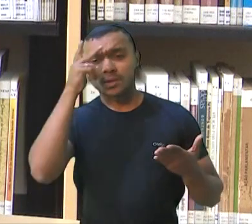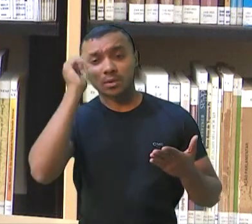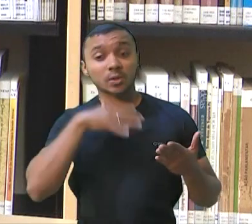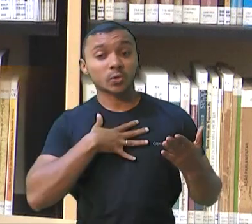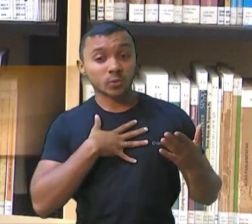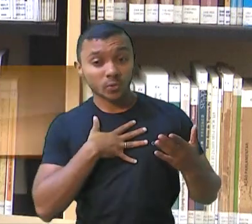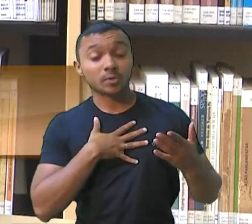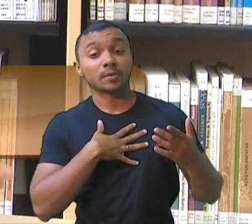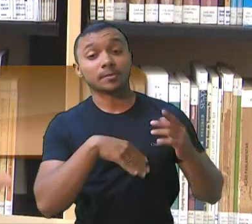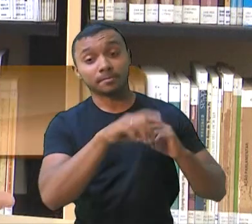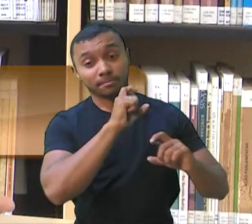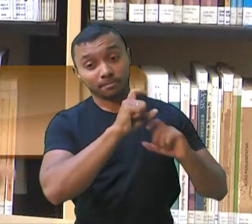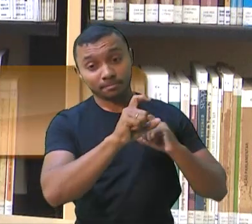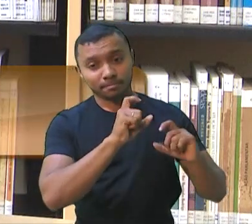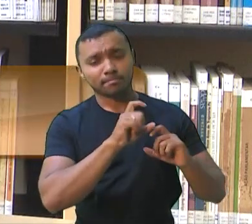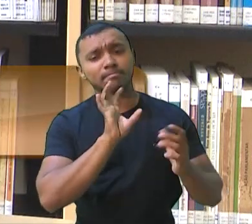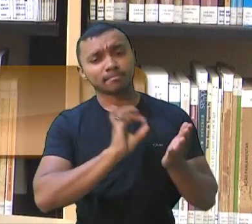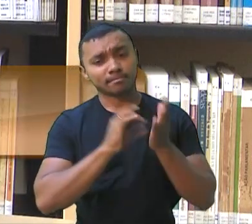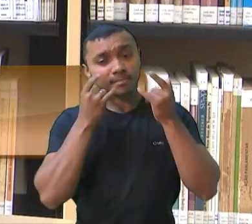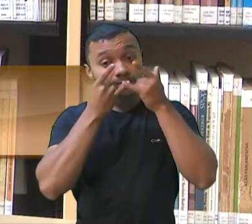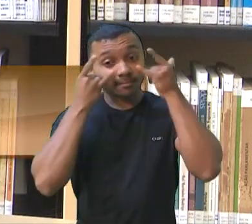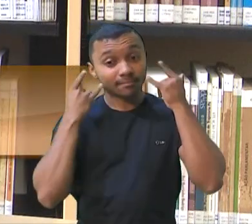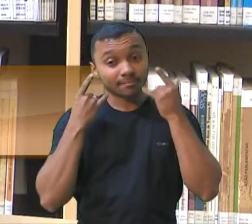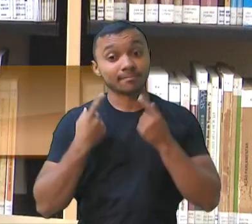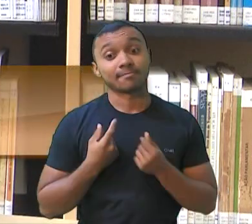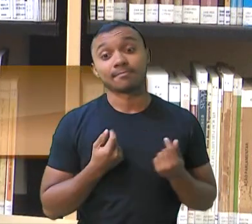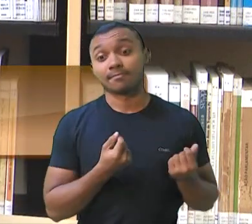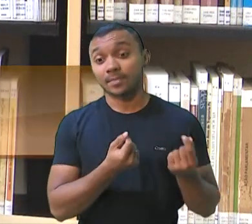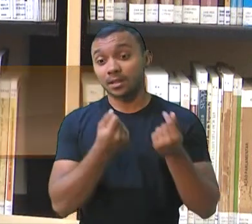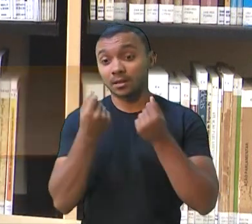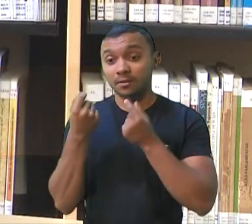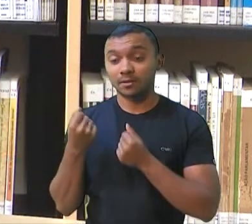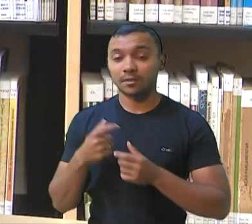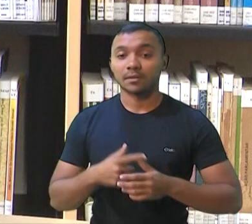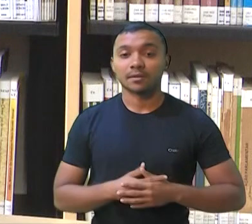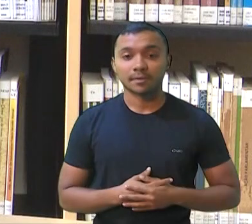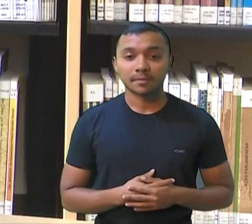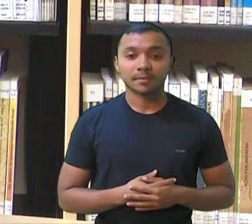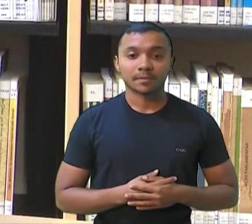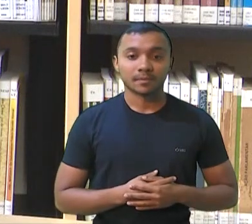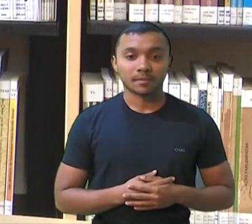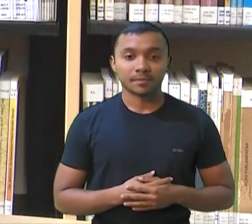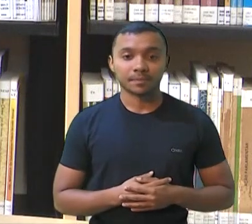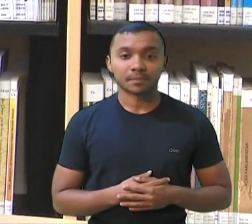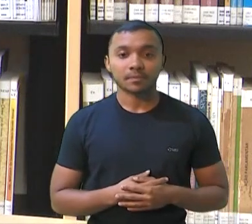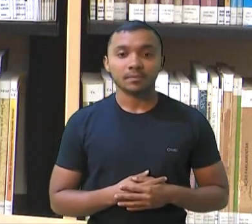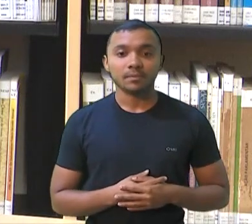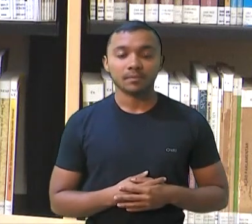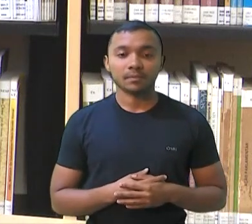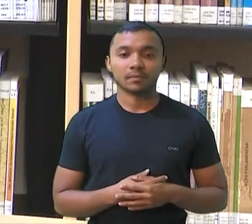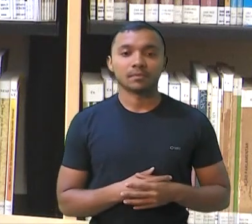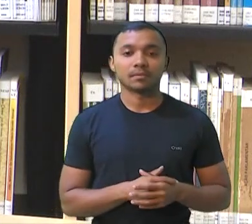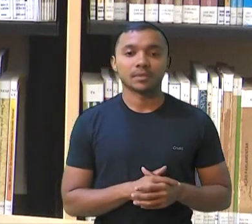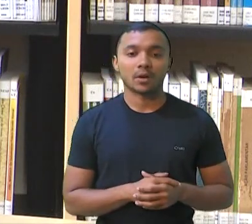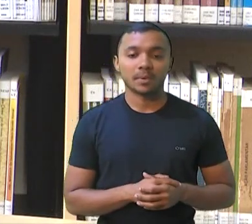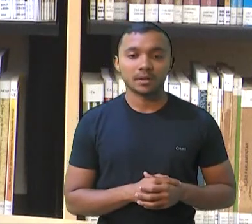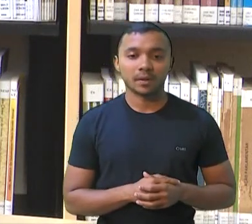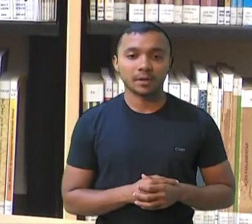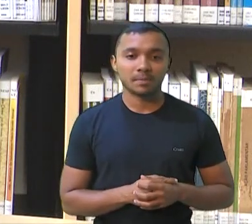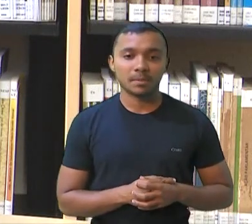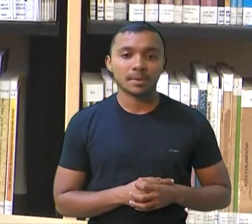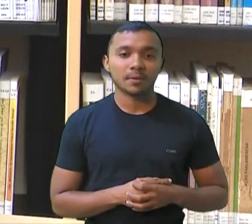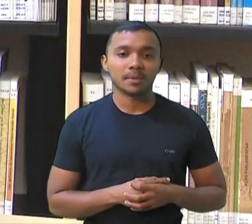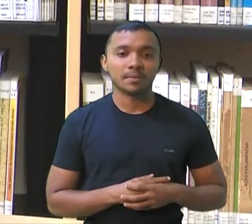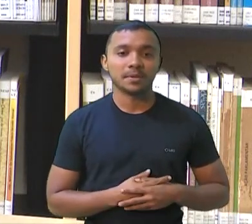na realidade, são pessoas que gostam de ganhar dinheiro. E essas pessoas estão no meu livro. E a história dessas pessoas por